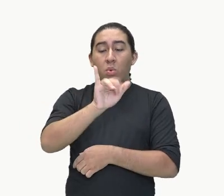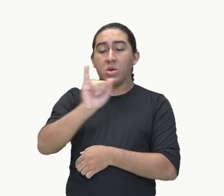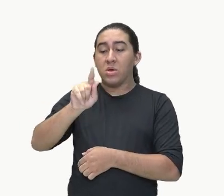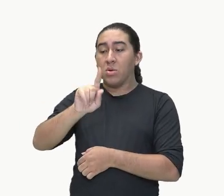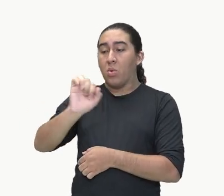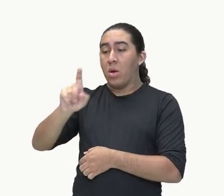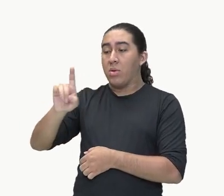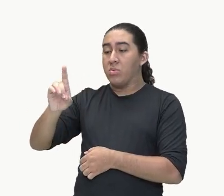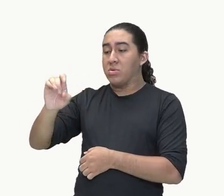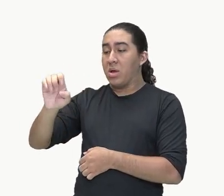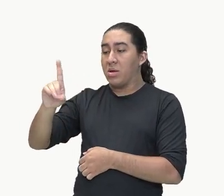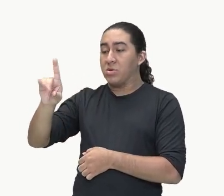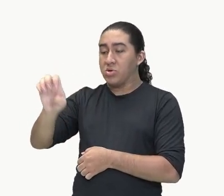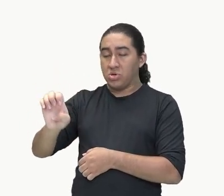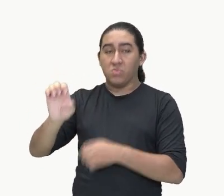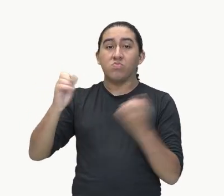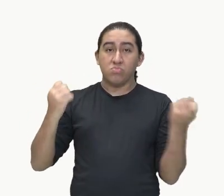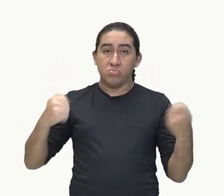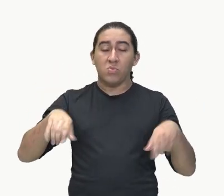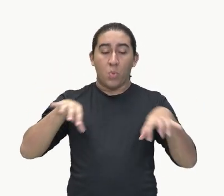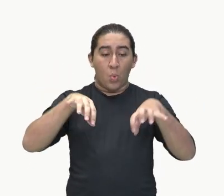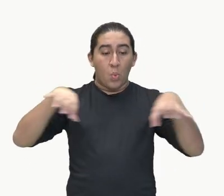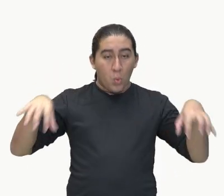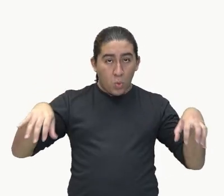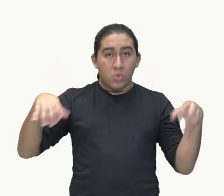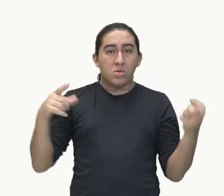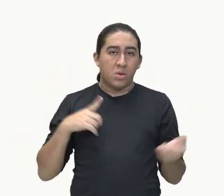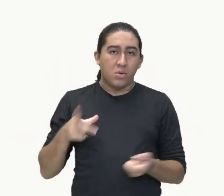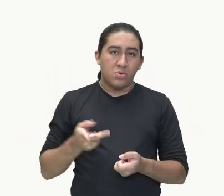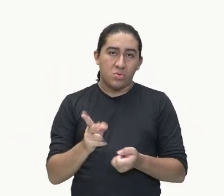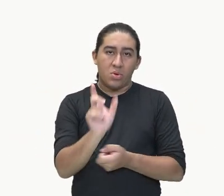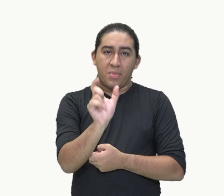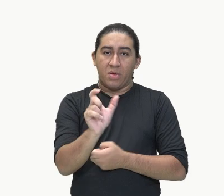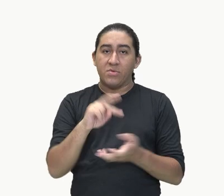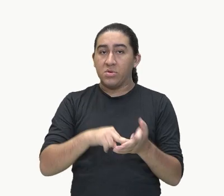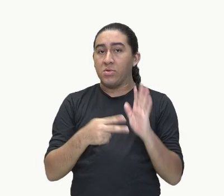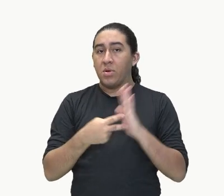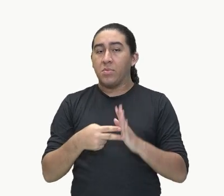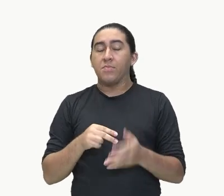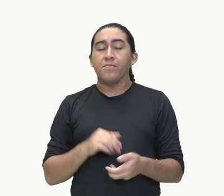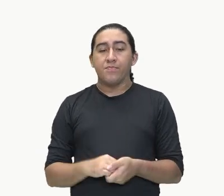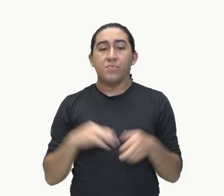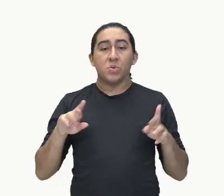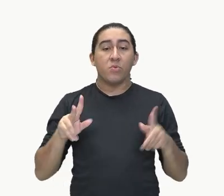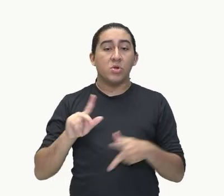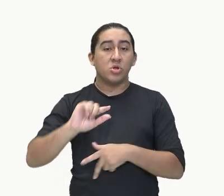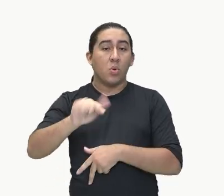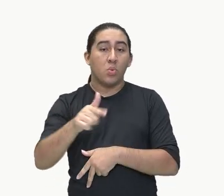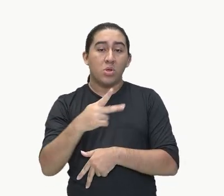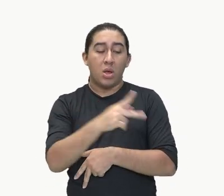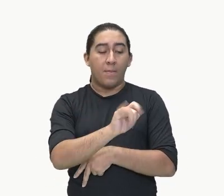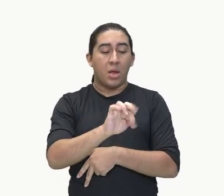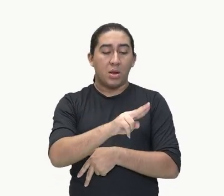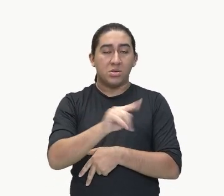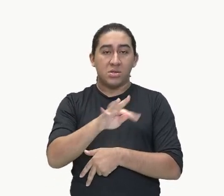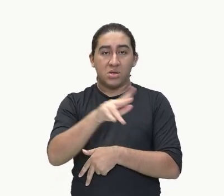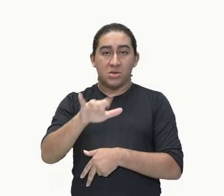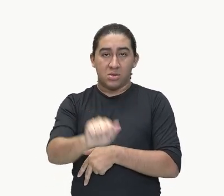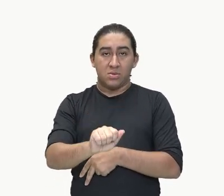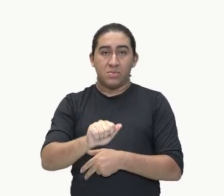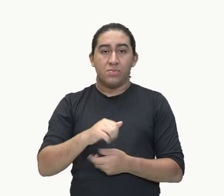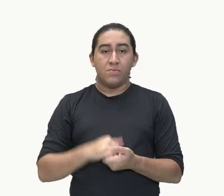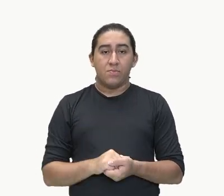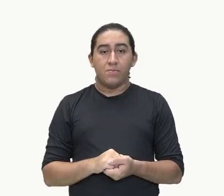Então, daria assim uma palavra, continuaria com sentido, diferente da parassintética. Se